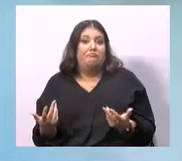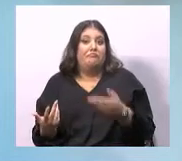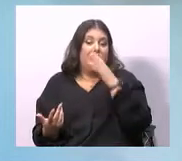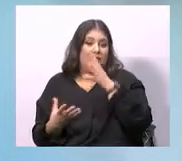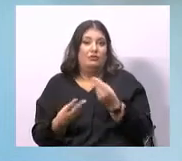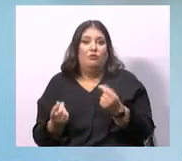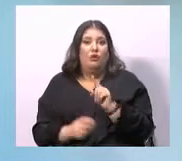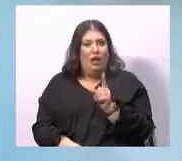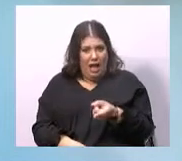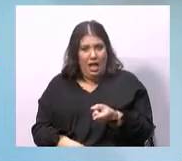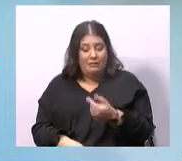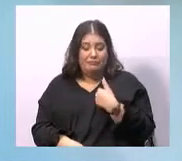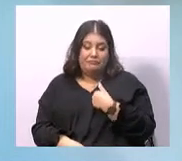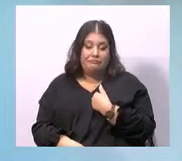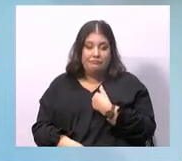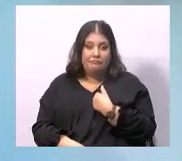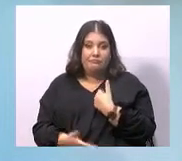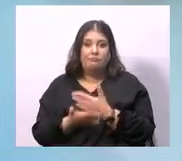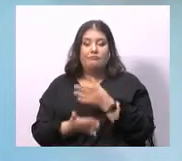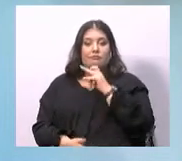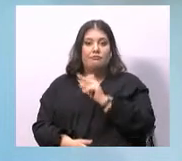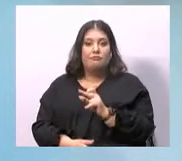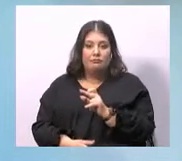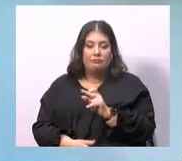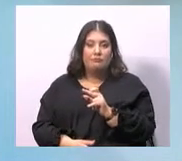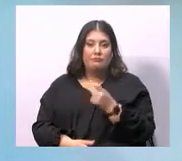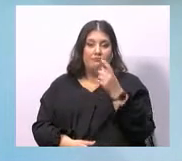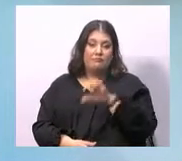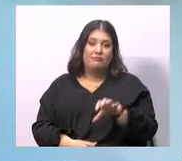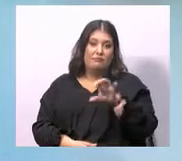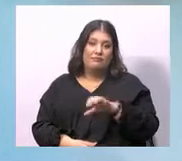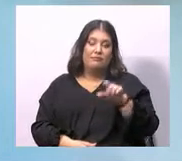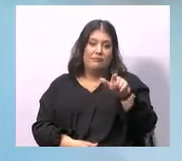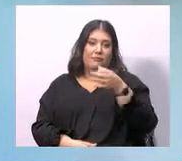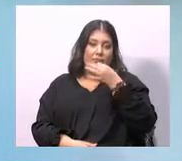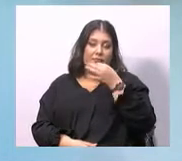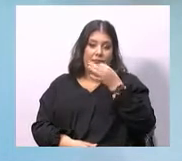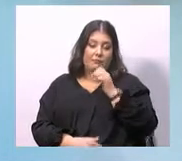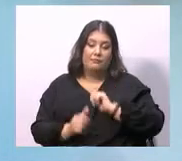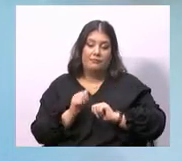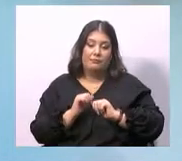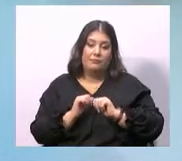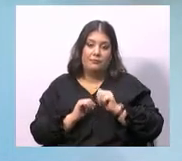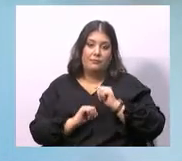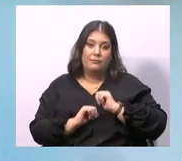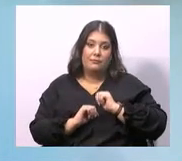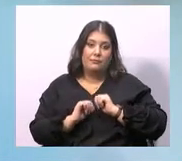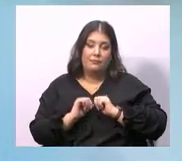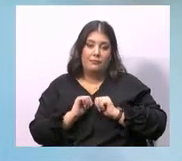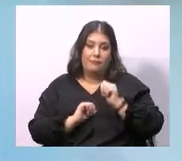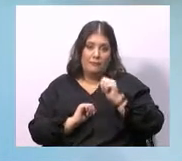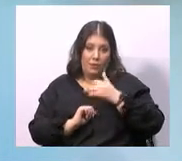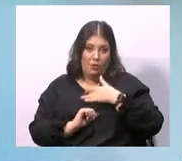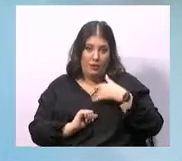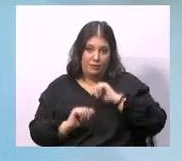solução para isso, eu só lhe posso responder desta maneira, Dona Rosa. É falar com o cirurgião que a operou